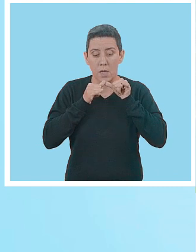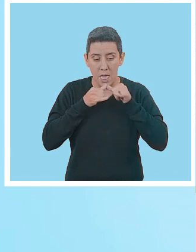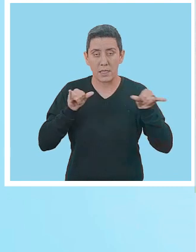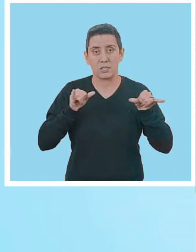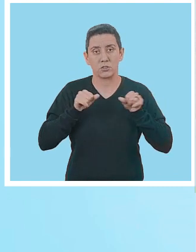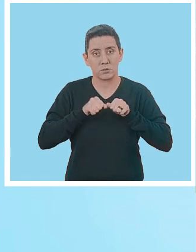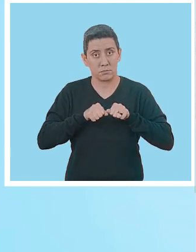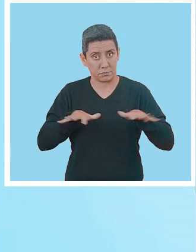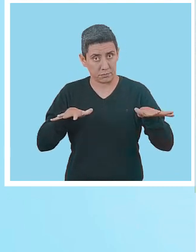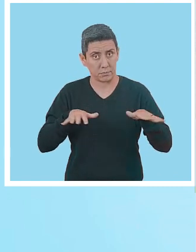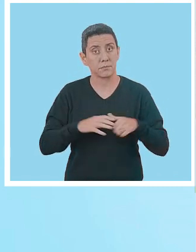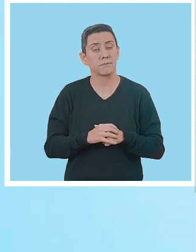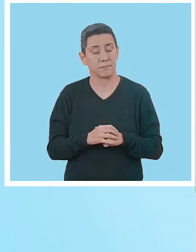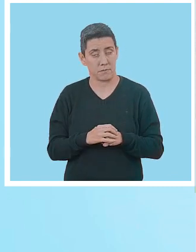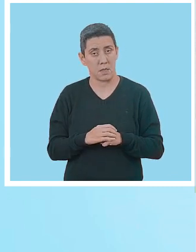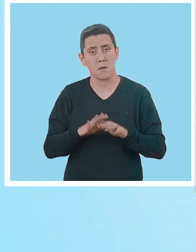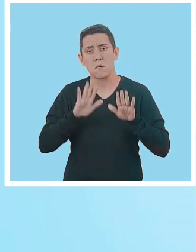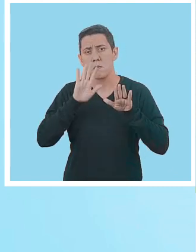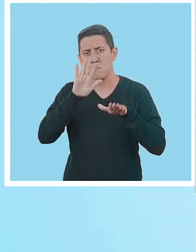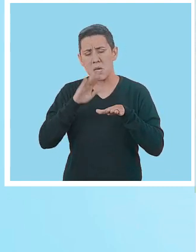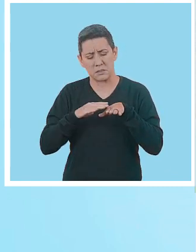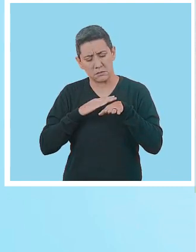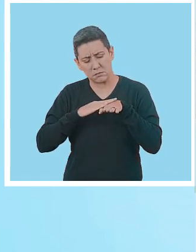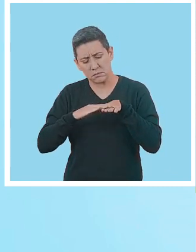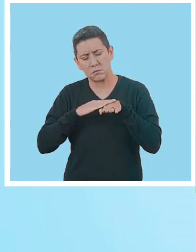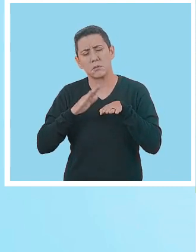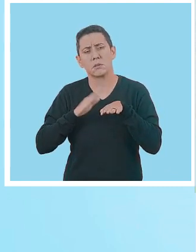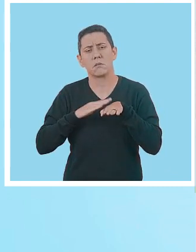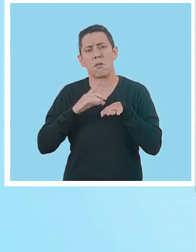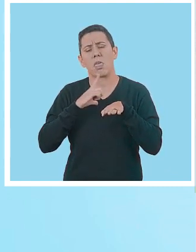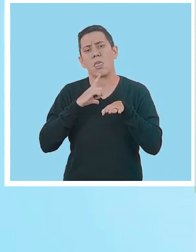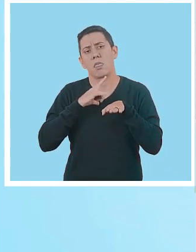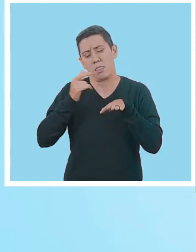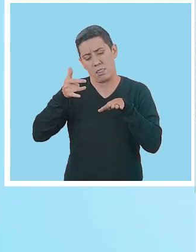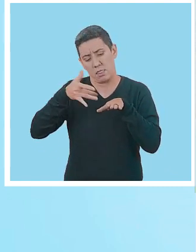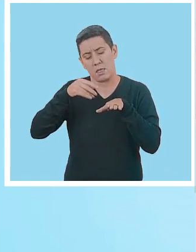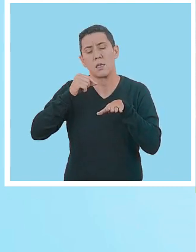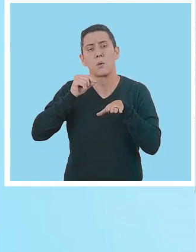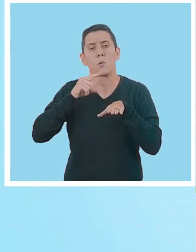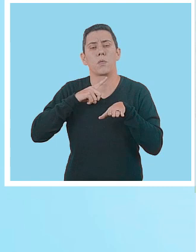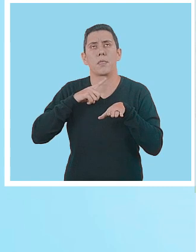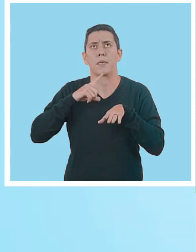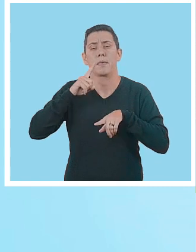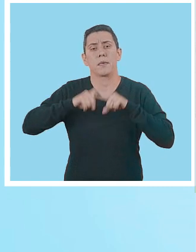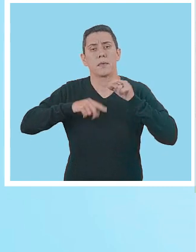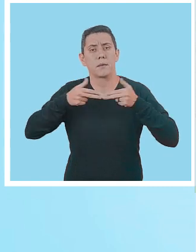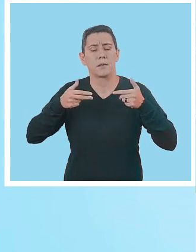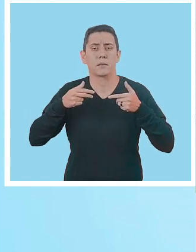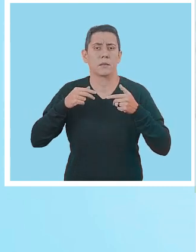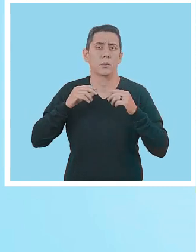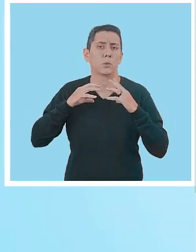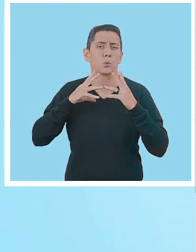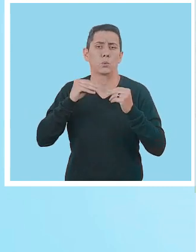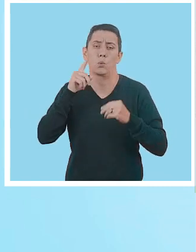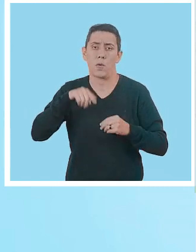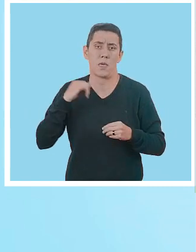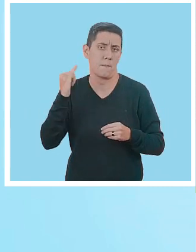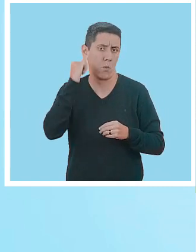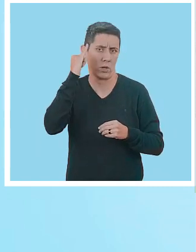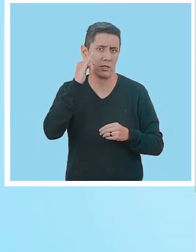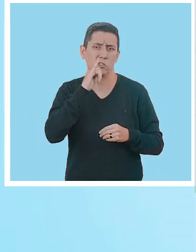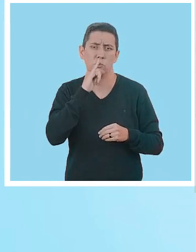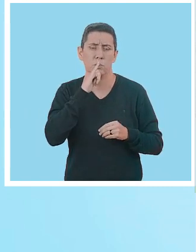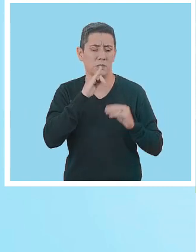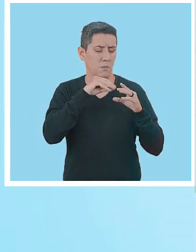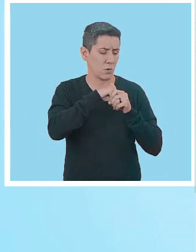equipamento que é fundamental Não é para qualquer Usina solar seja qualquer porte que seja desde Residencial até